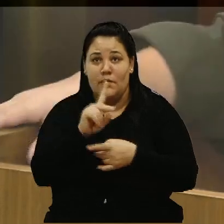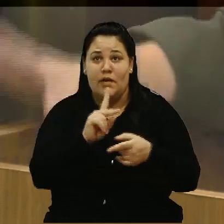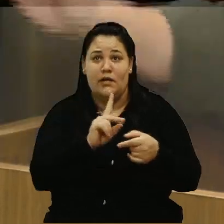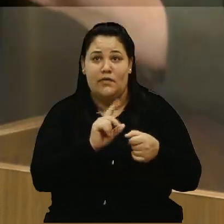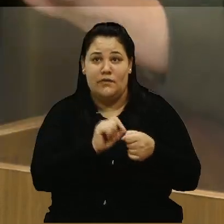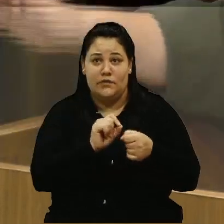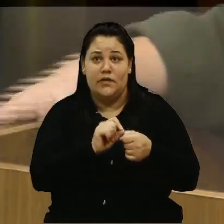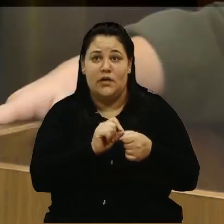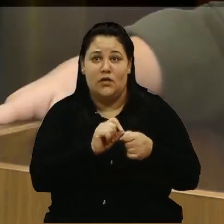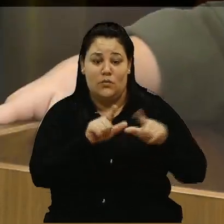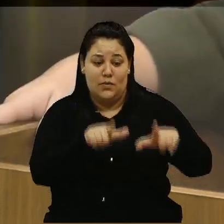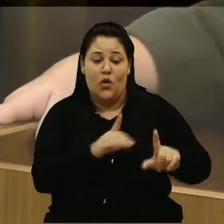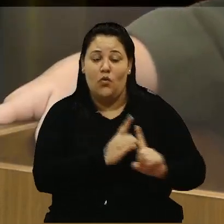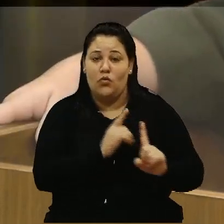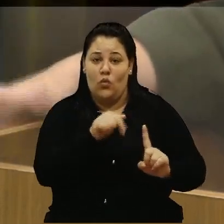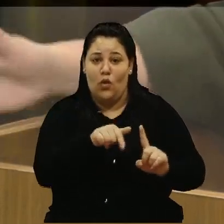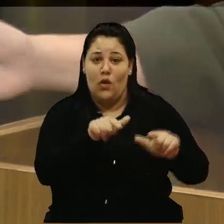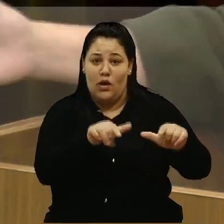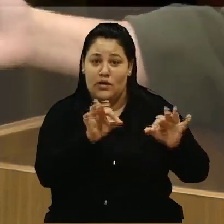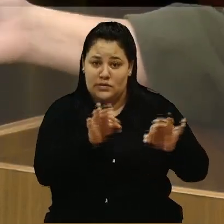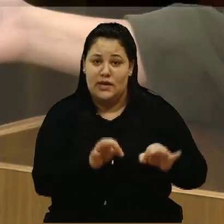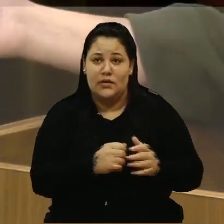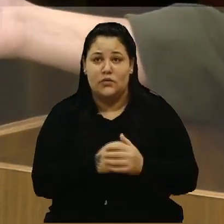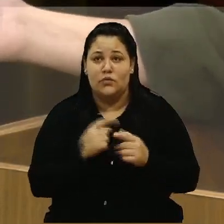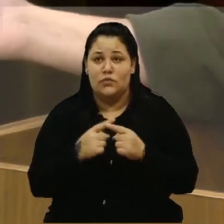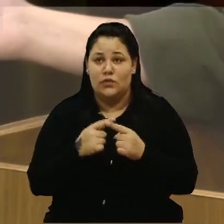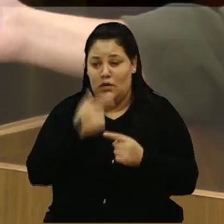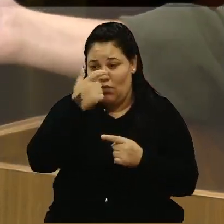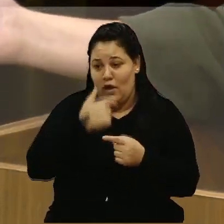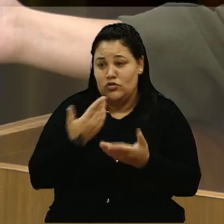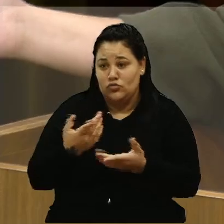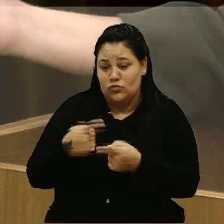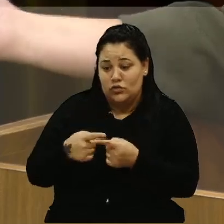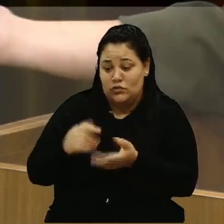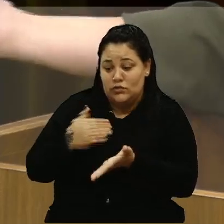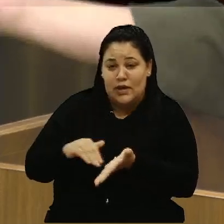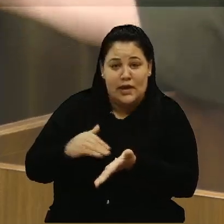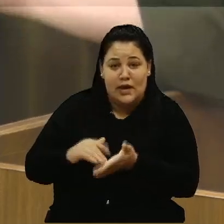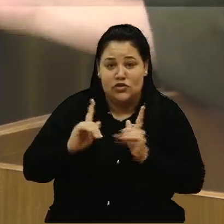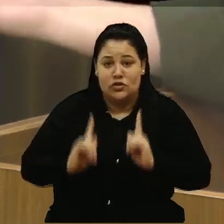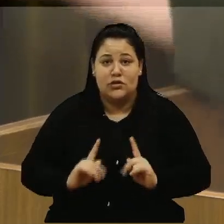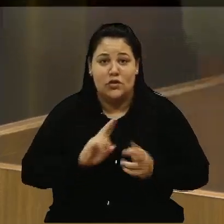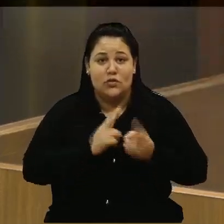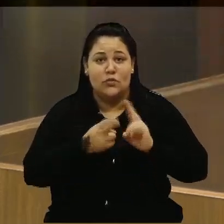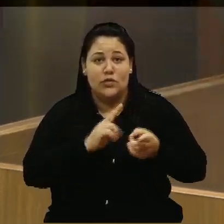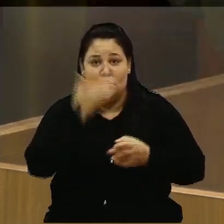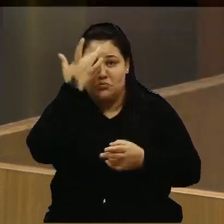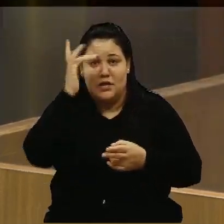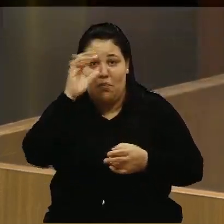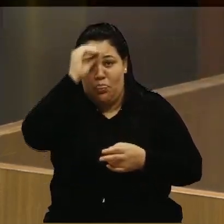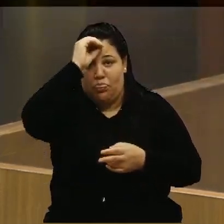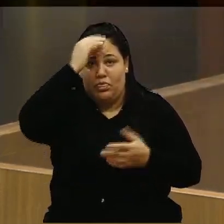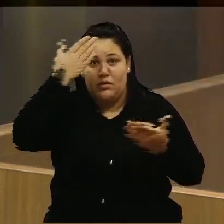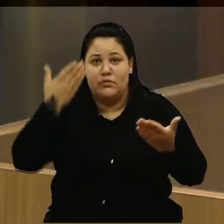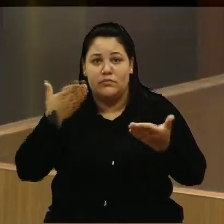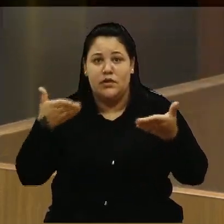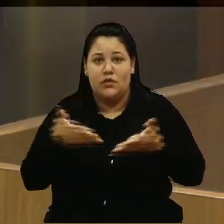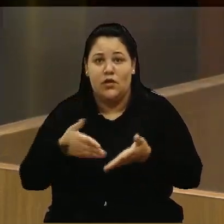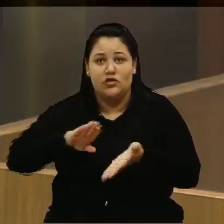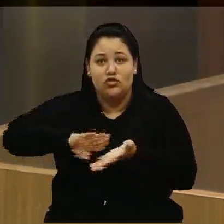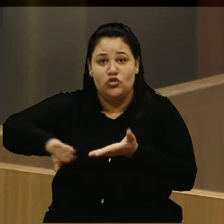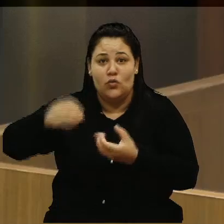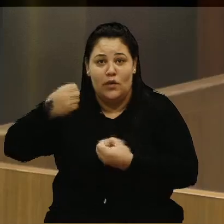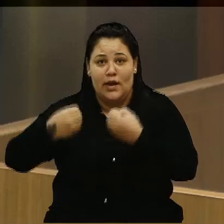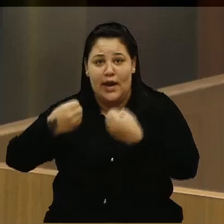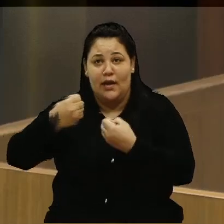ele. Então, eu acho que é mais ou menos assim. Porque até então, o secretário de Gestão Urbana, infelizmente, não tinha sala. Agora tiramos o castramóvel. Não,